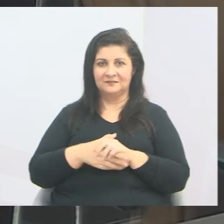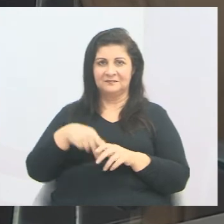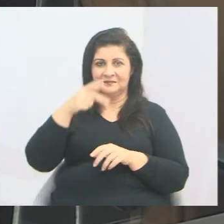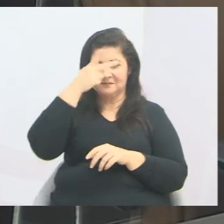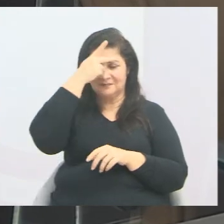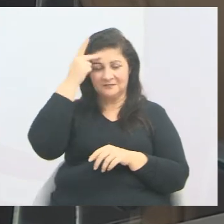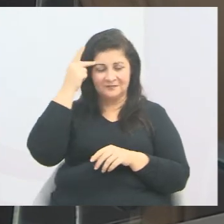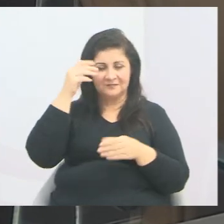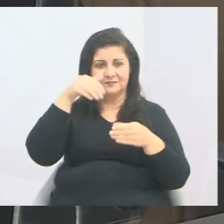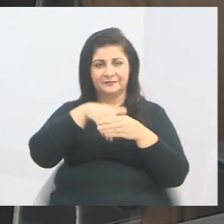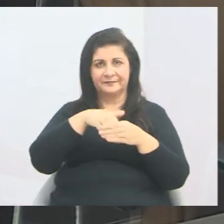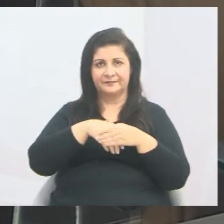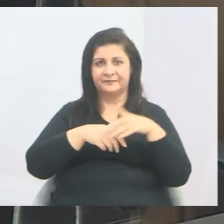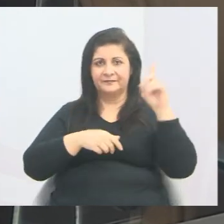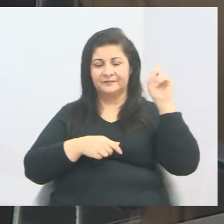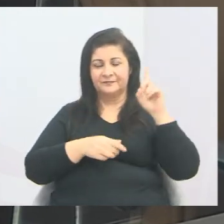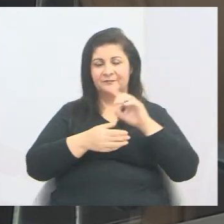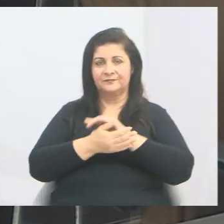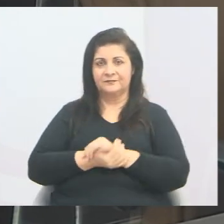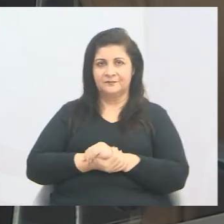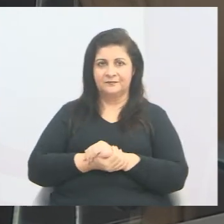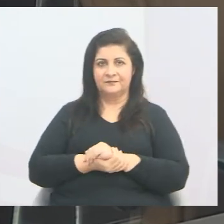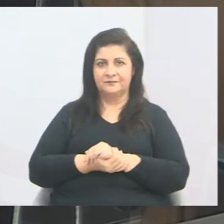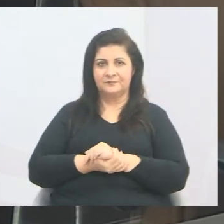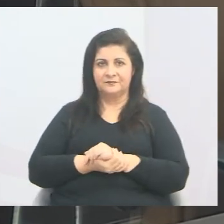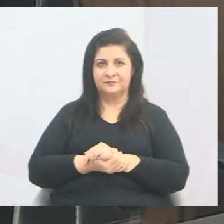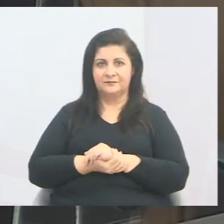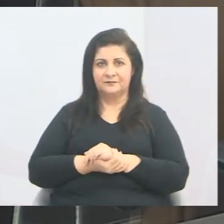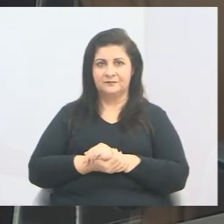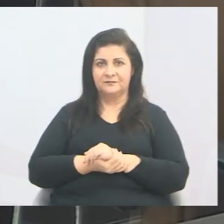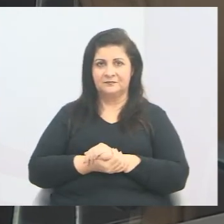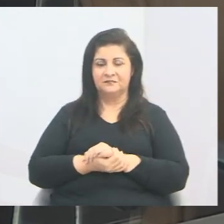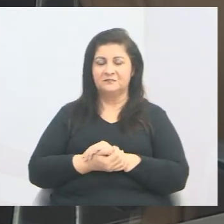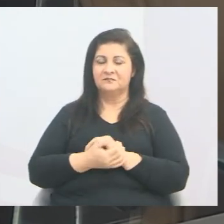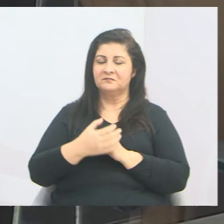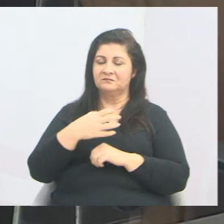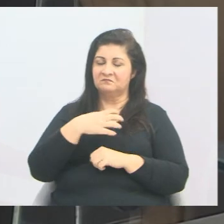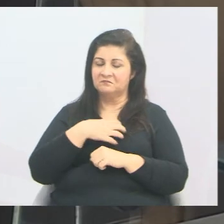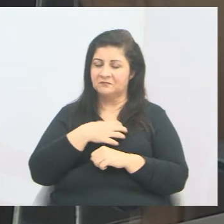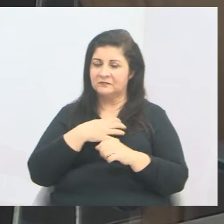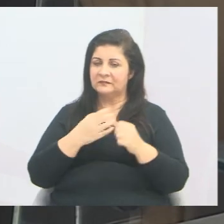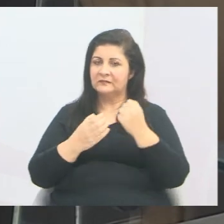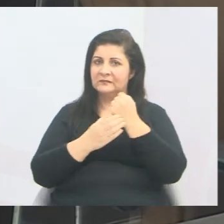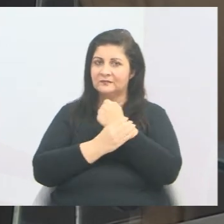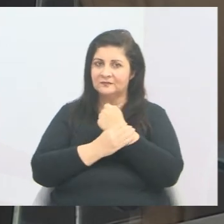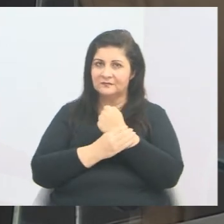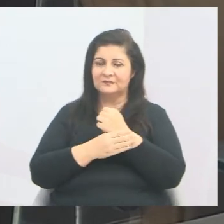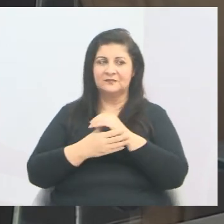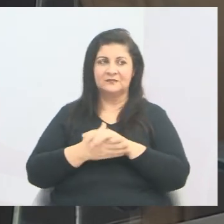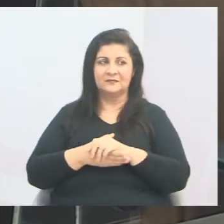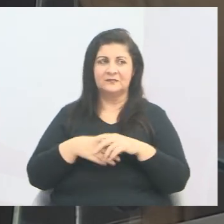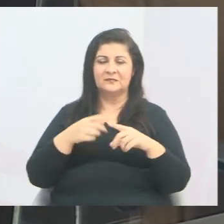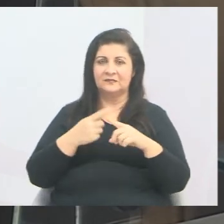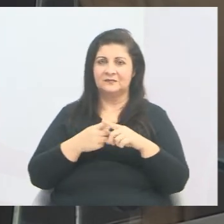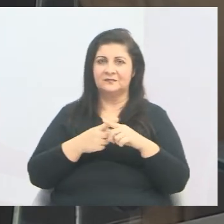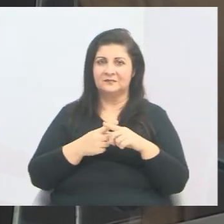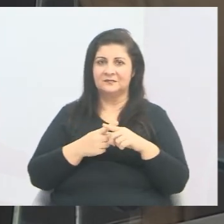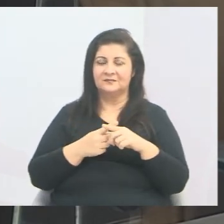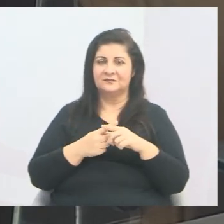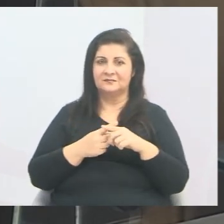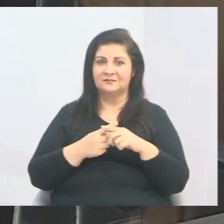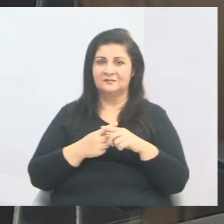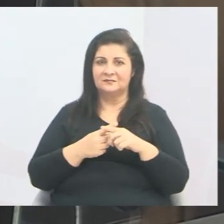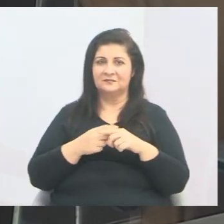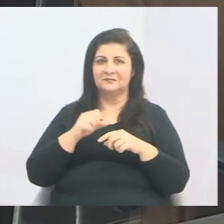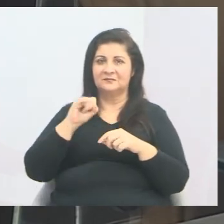foi escolhido para estar aqui. Então, sintam-se seguros, porque se eu afundar,